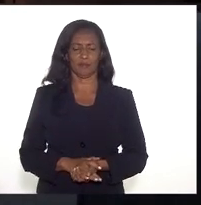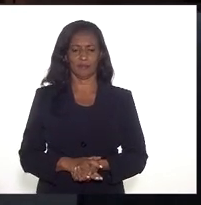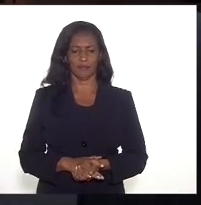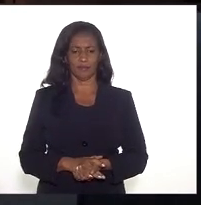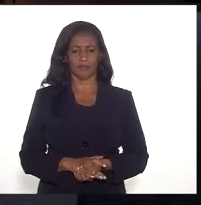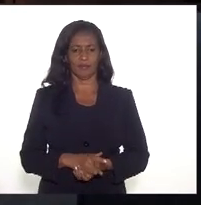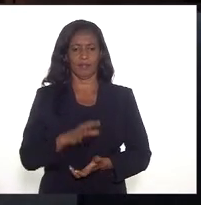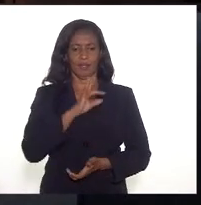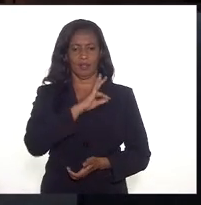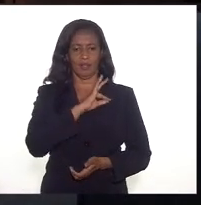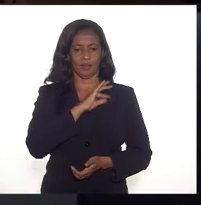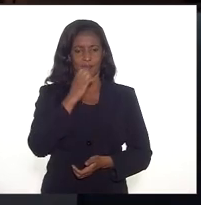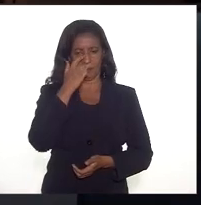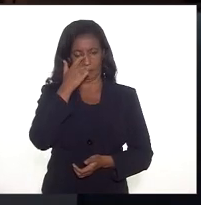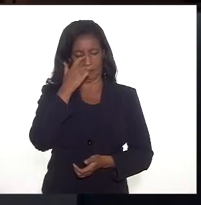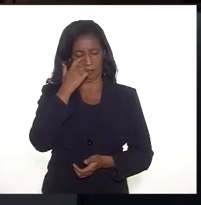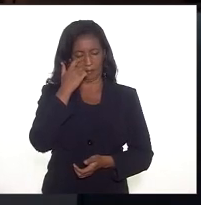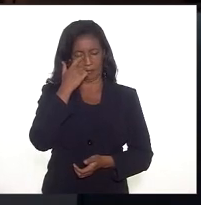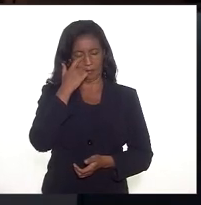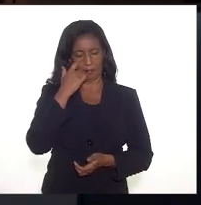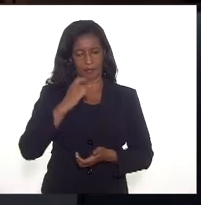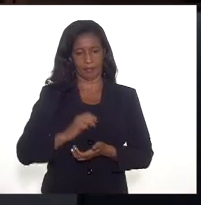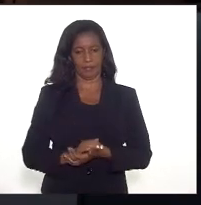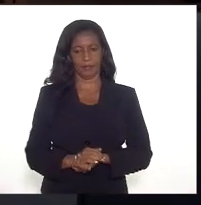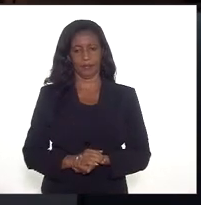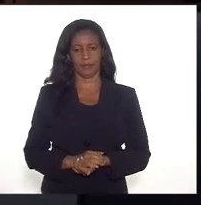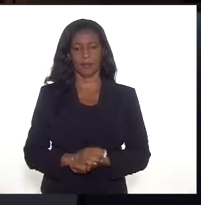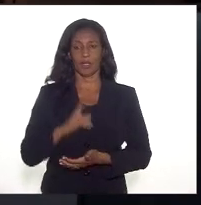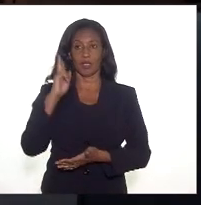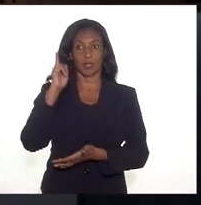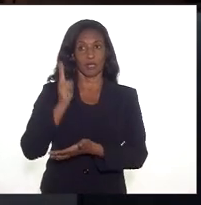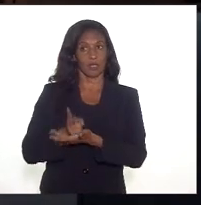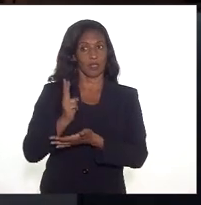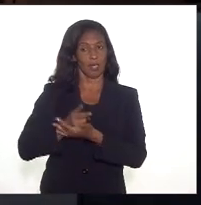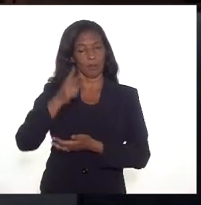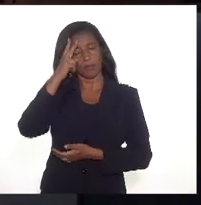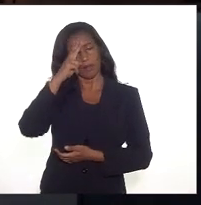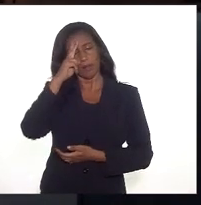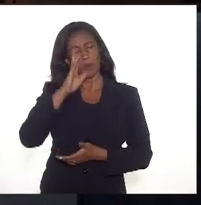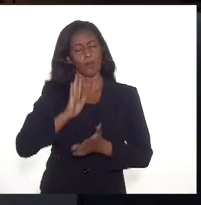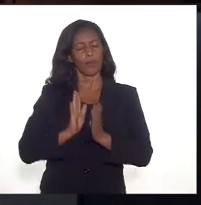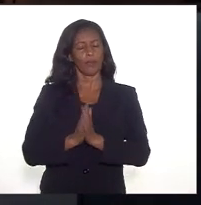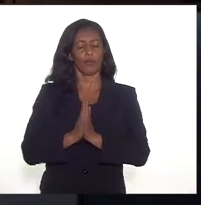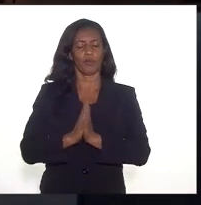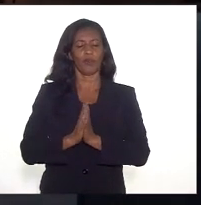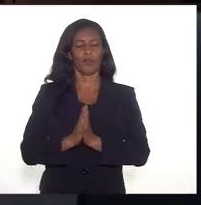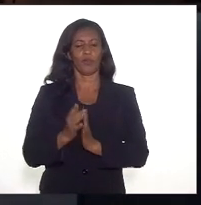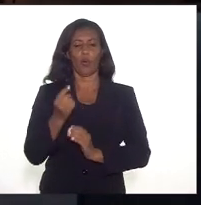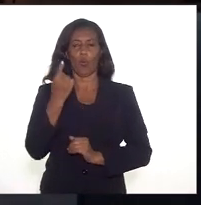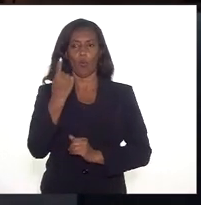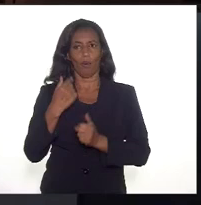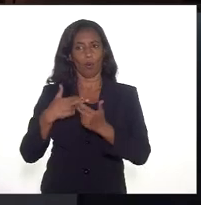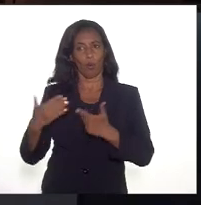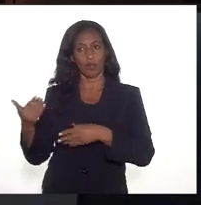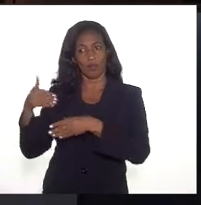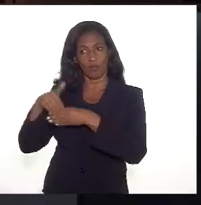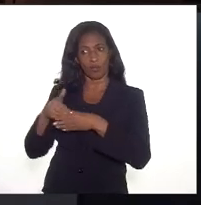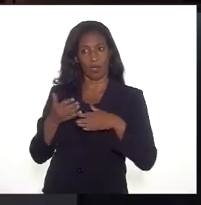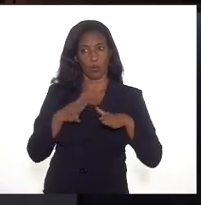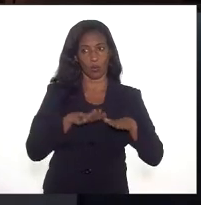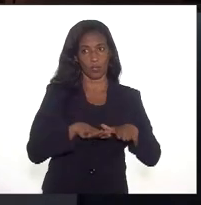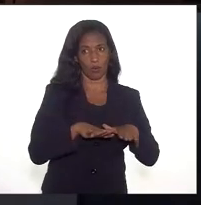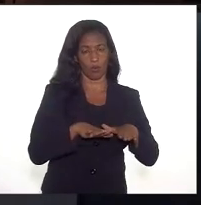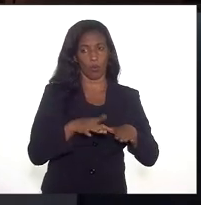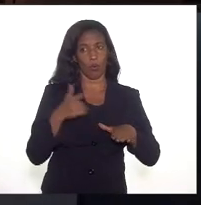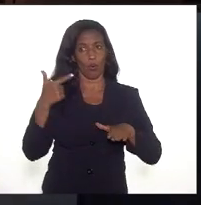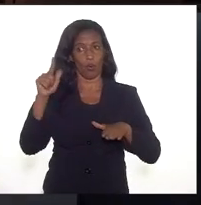deputada Marta Rocha, se os que aprovam a maneira como estão, aprovada. Sempre lembrando, por favor, que uma coisa é a gente votar a inclusão, outra coisa está na